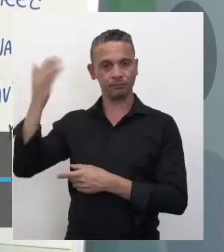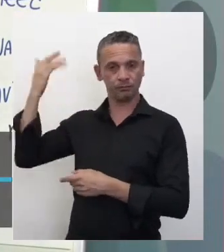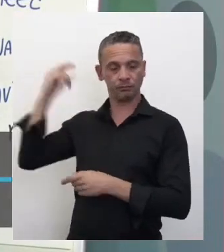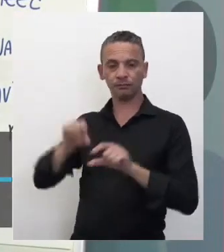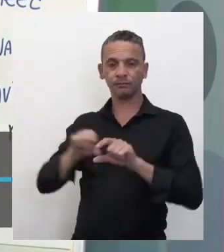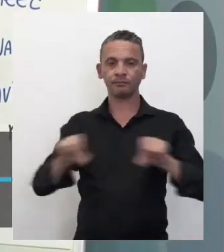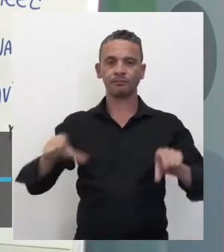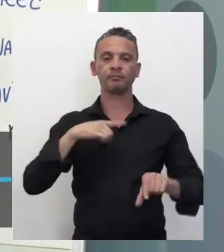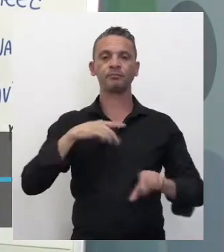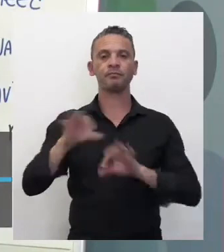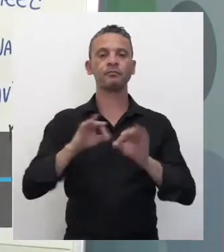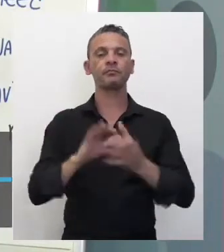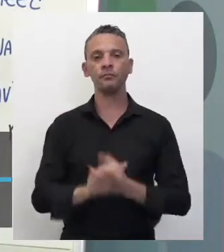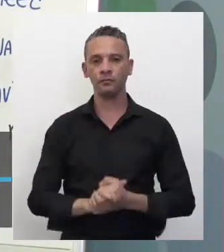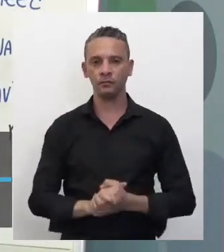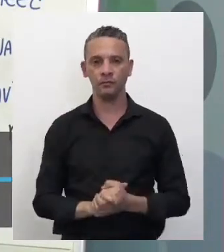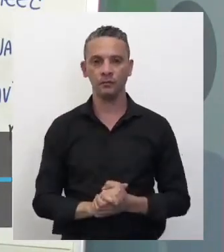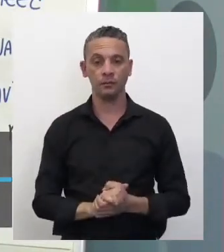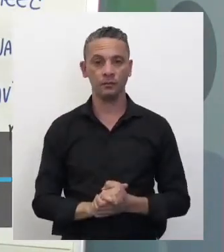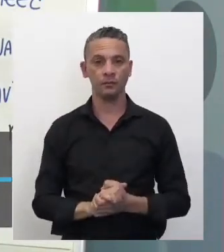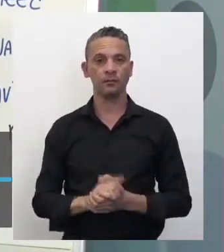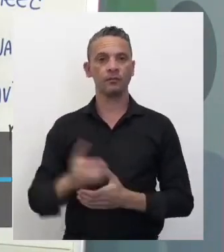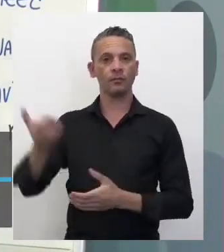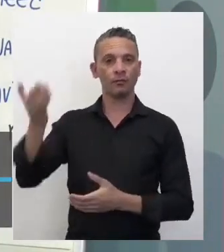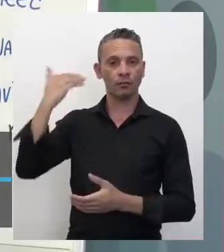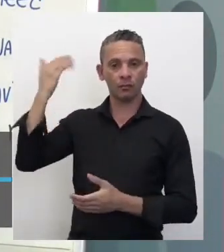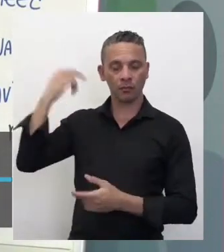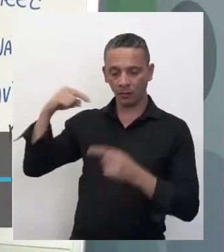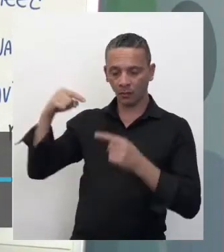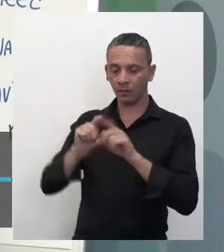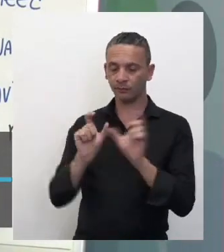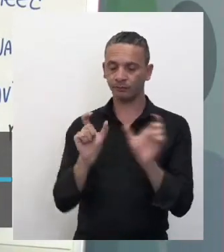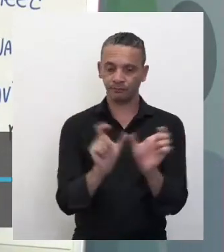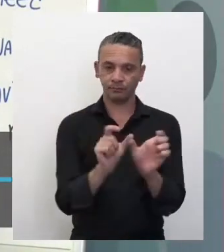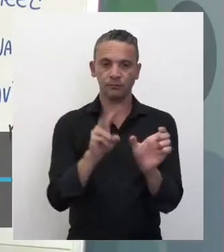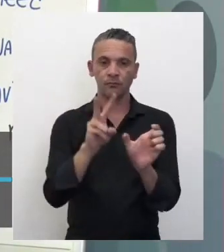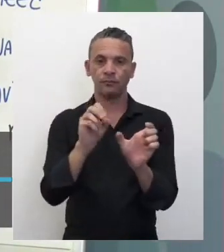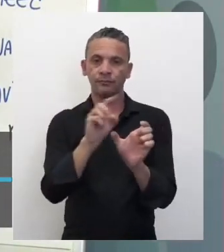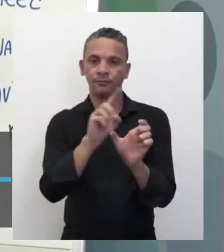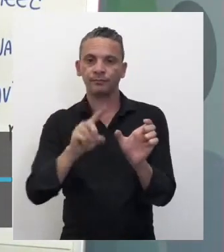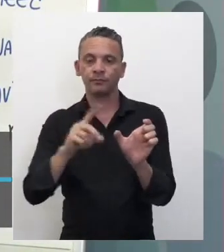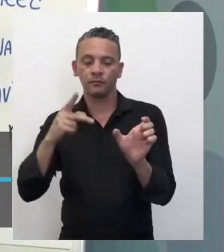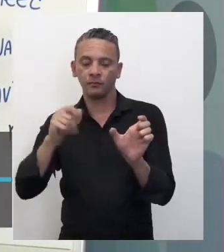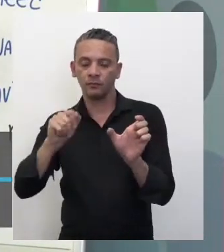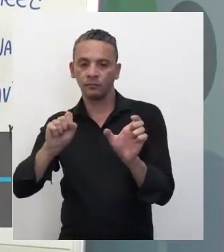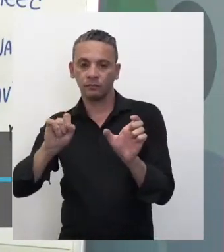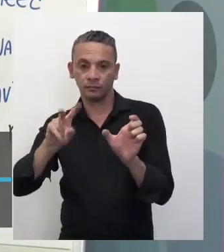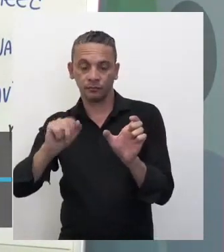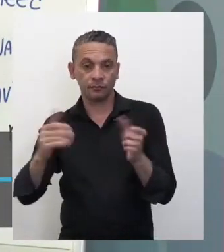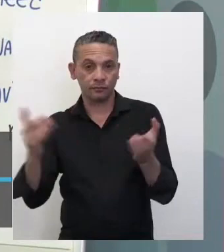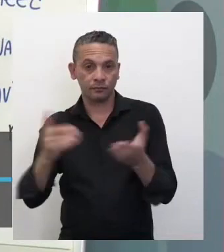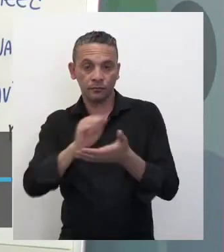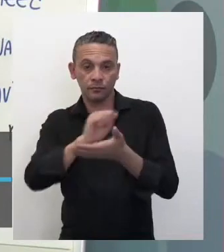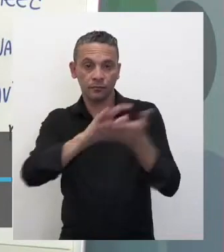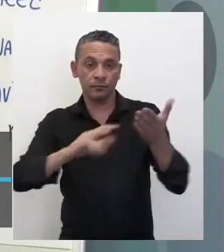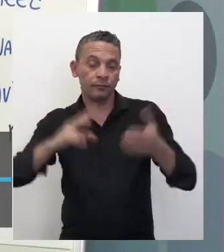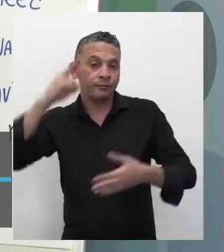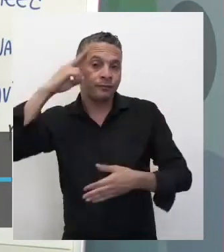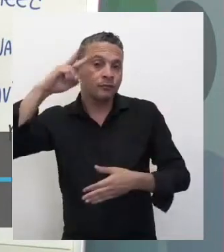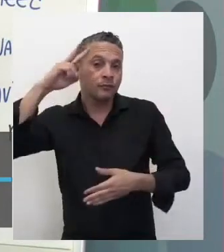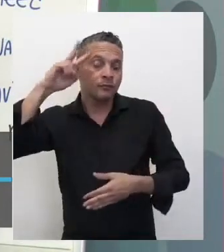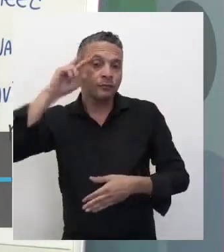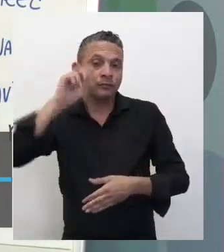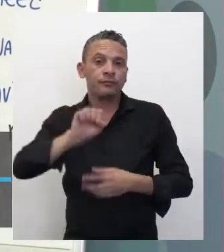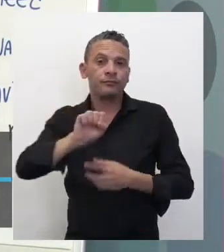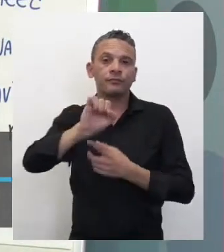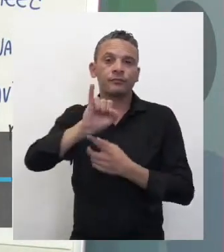lá embaixo. Então, ele entra no passado, mas como voz passiva. Tudo bem? E agora vamos fazer um pouco de revisão sobre o Simple